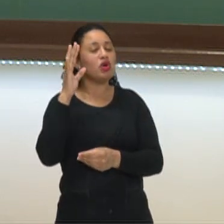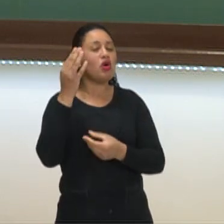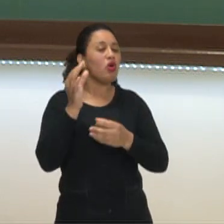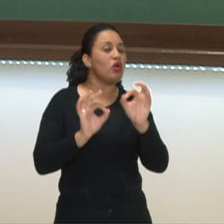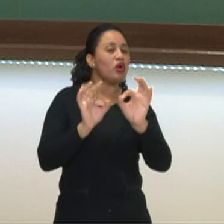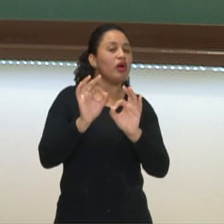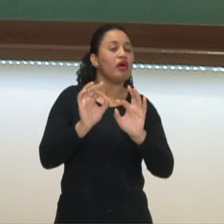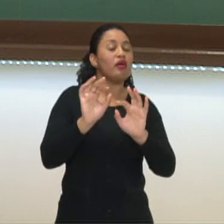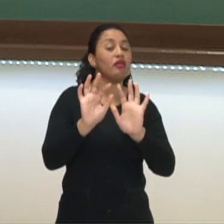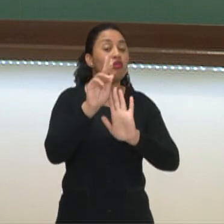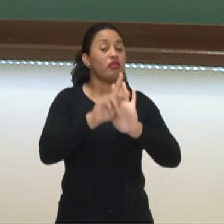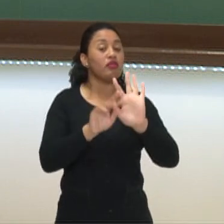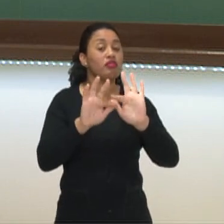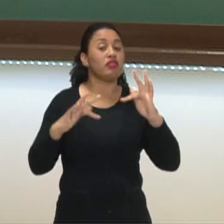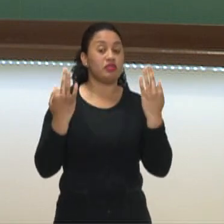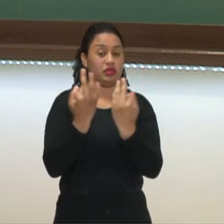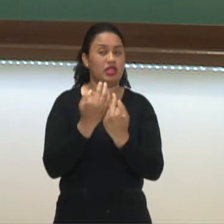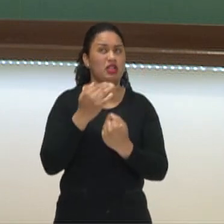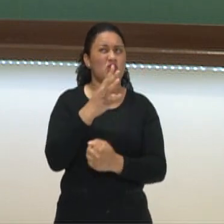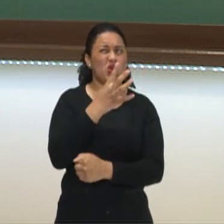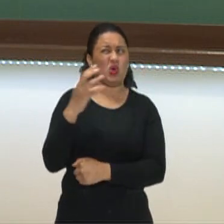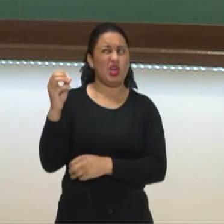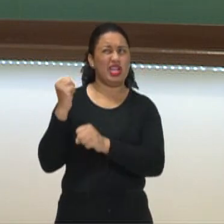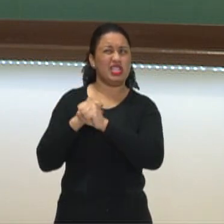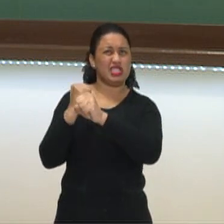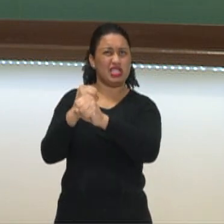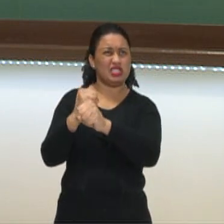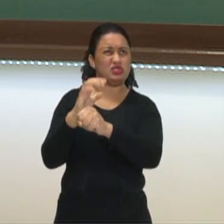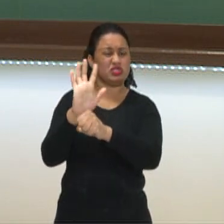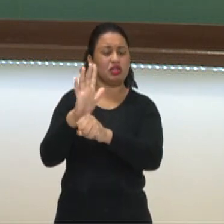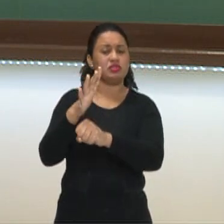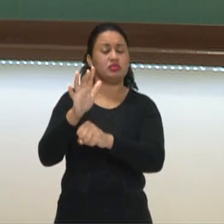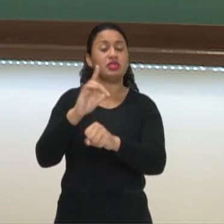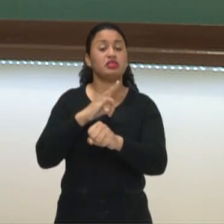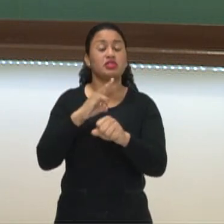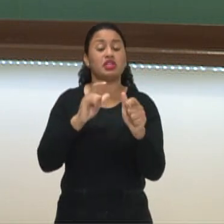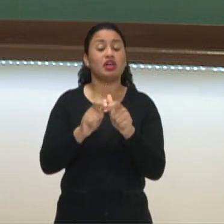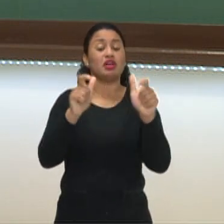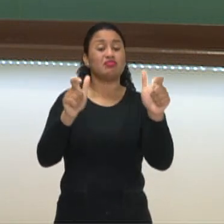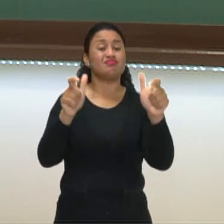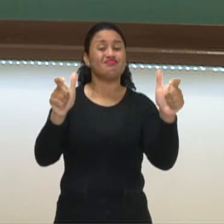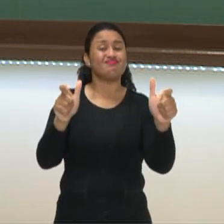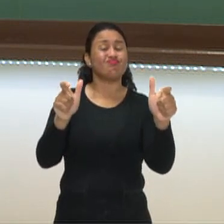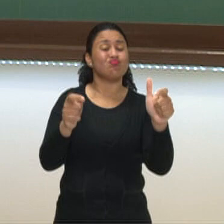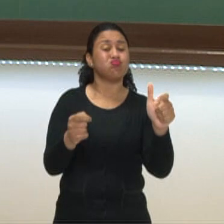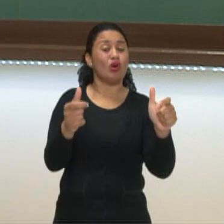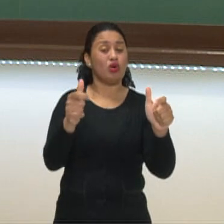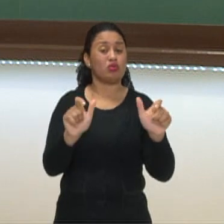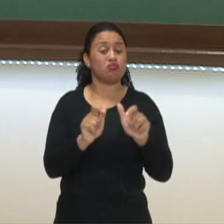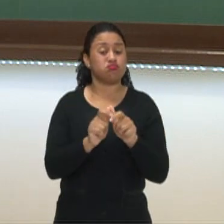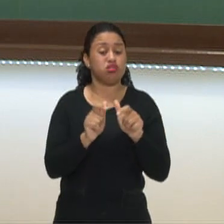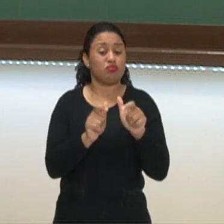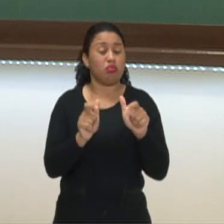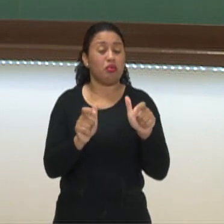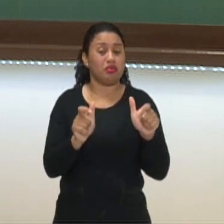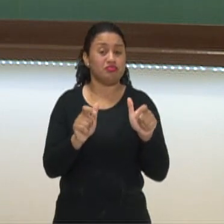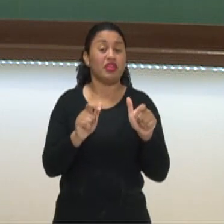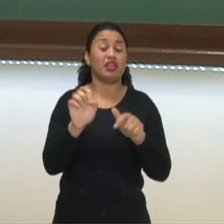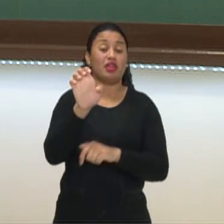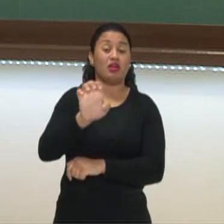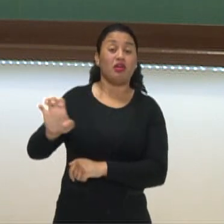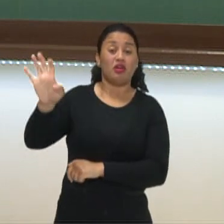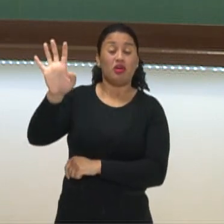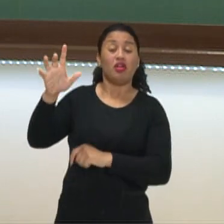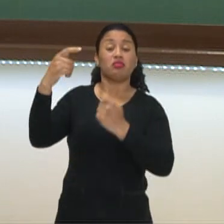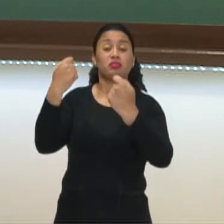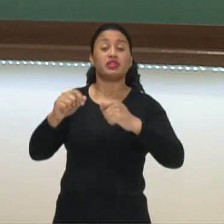mais de 40 anos nós temos um ritmo de crescimento populacional muito baixo. Então a Europa depende